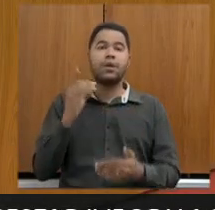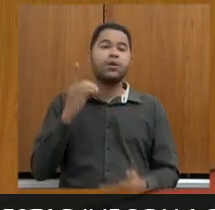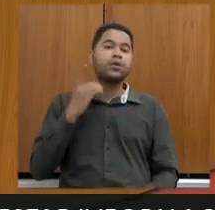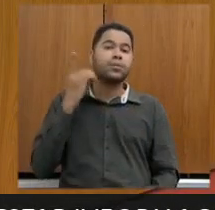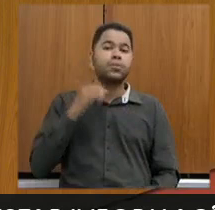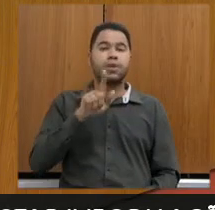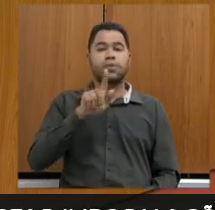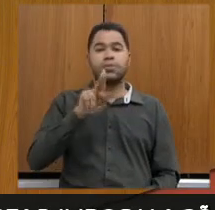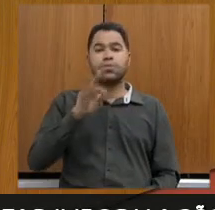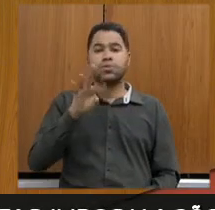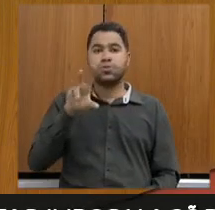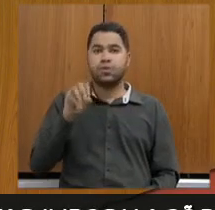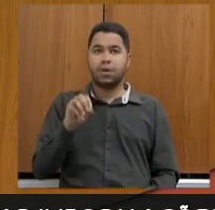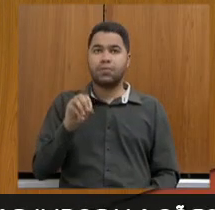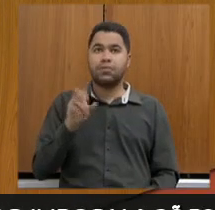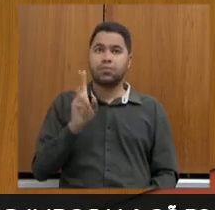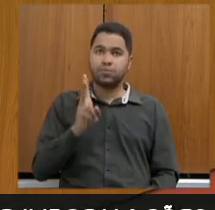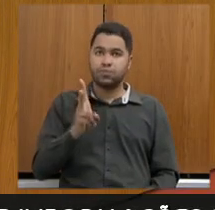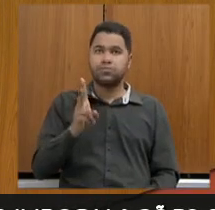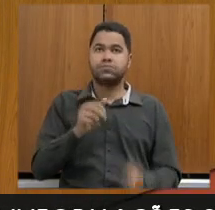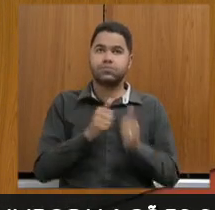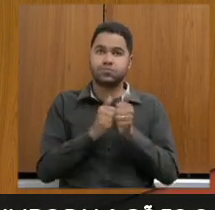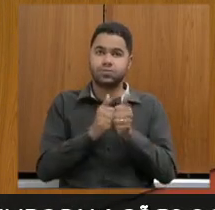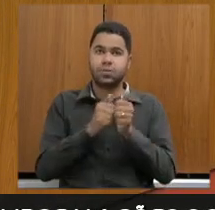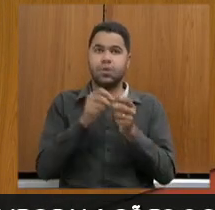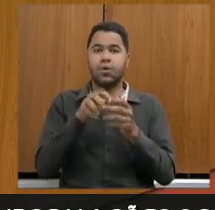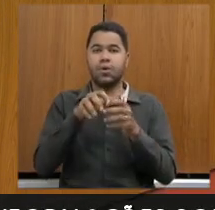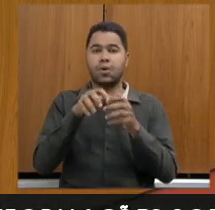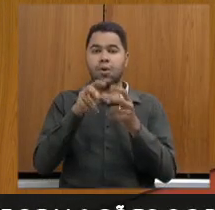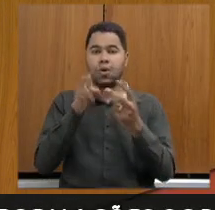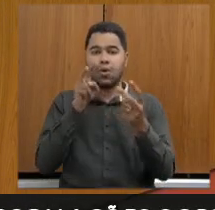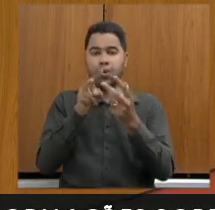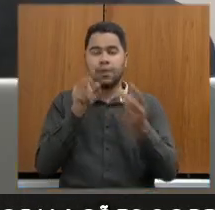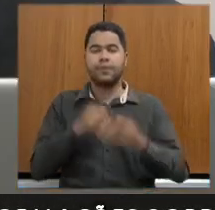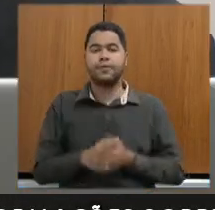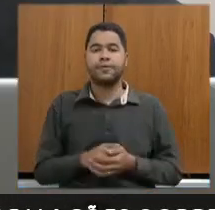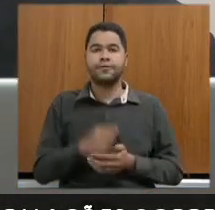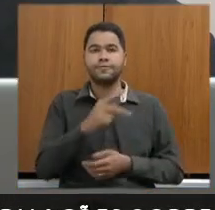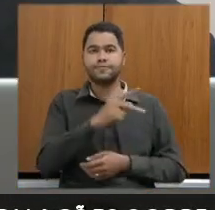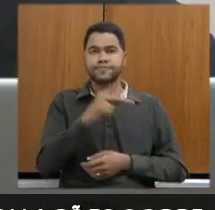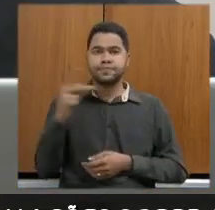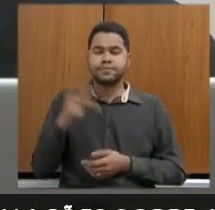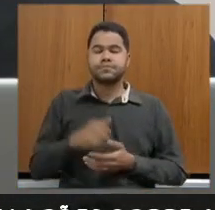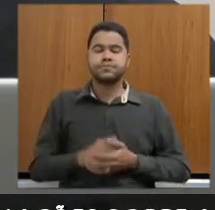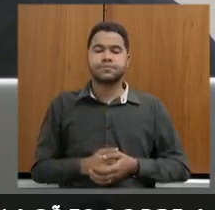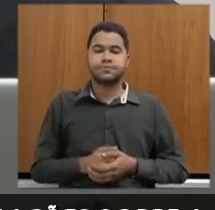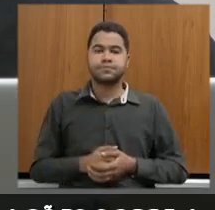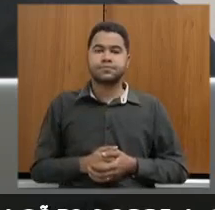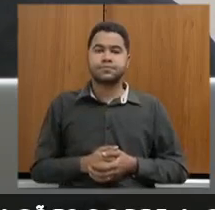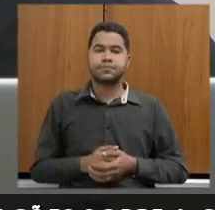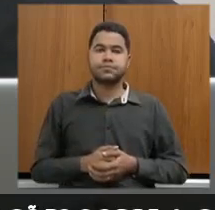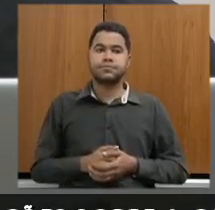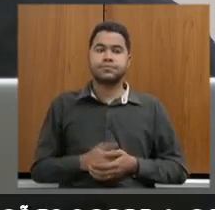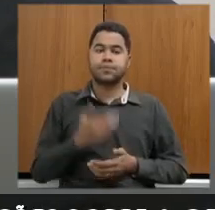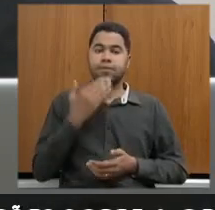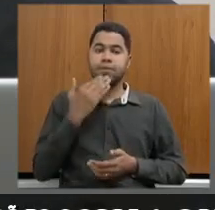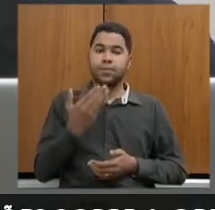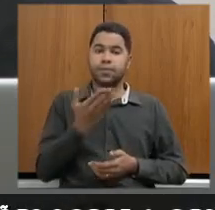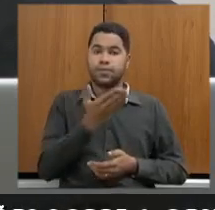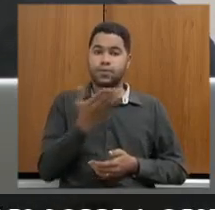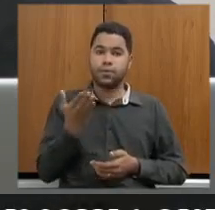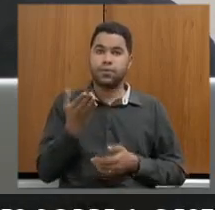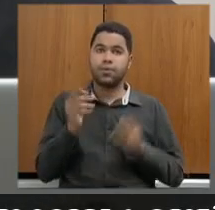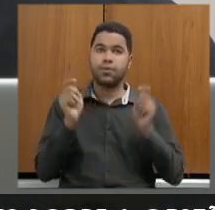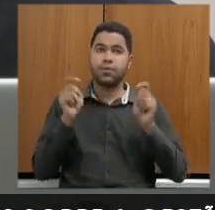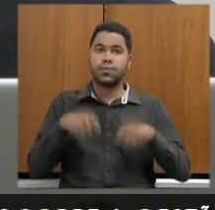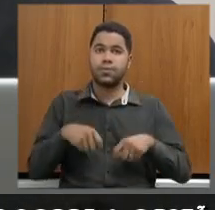Santana se é que segue aqui acompanhando a reunião online a presidência depois Comandante pede para que o